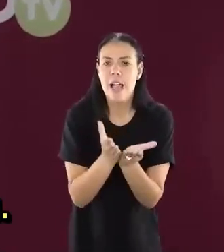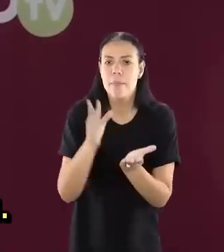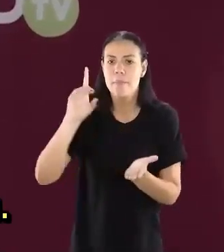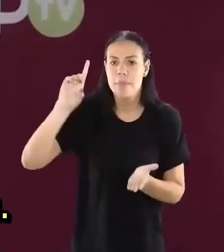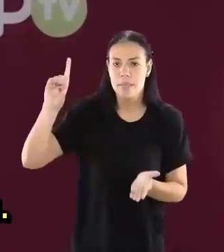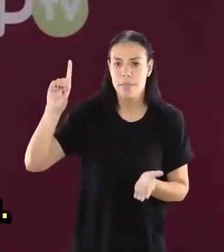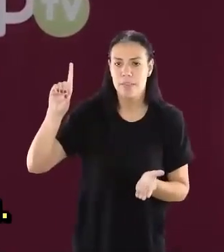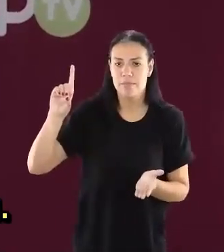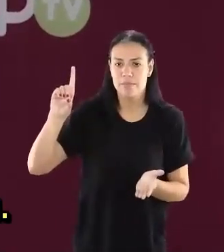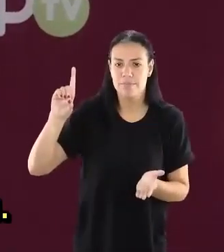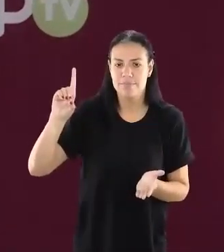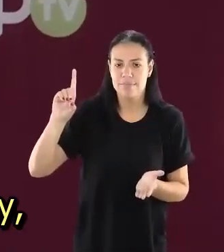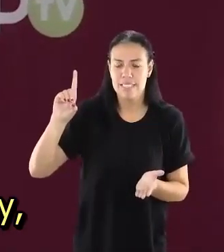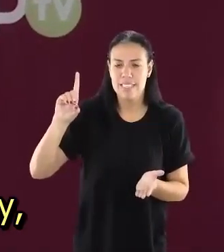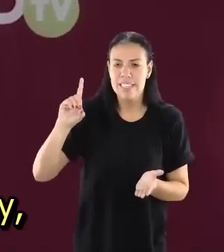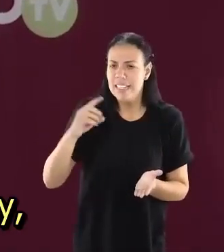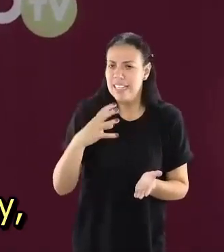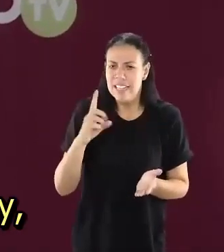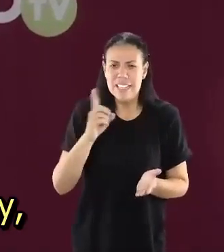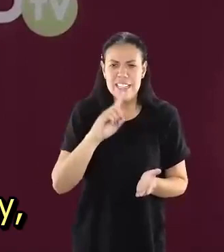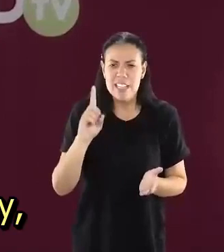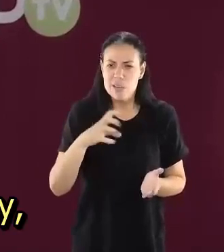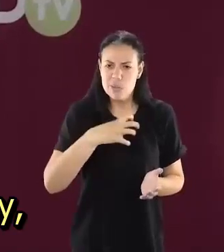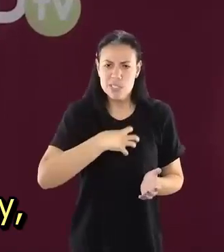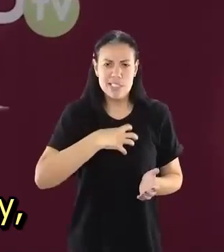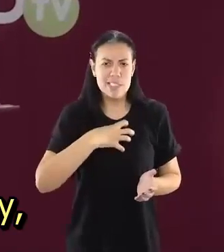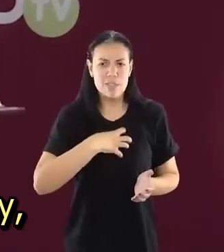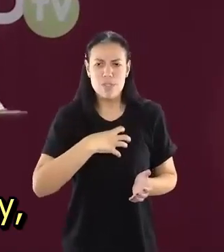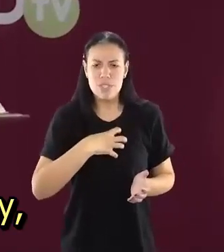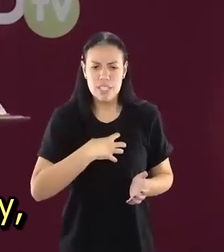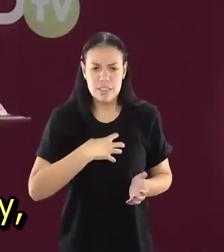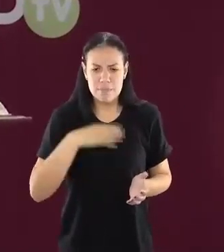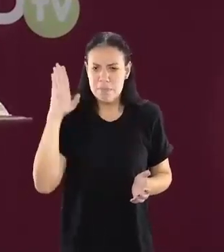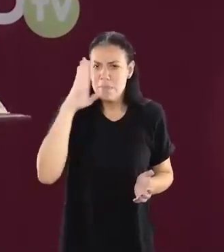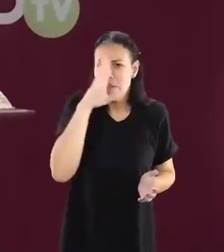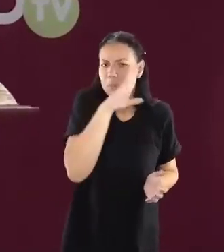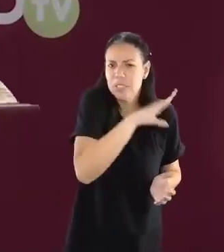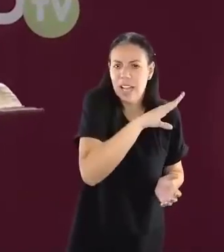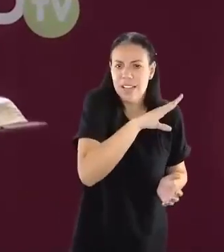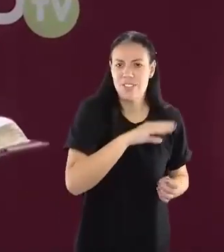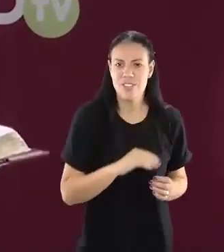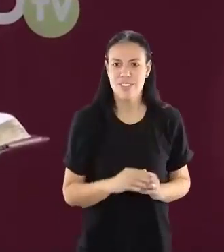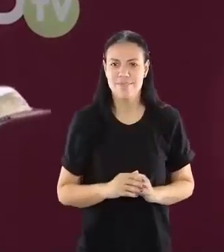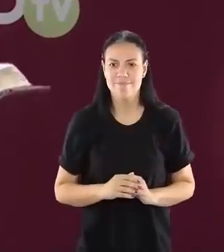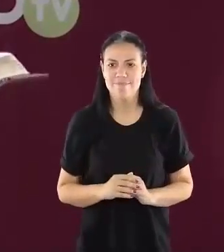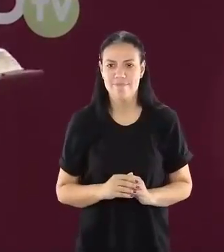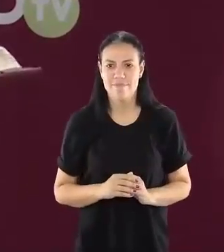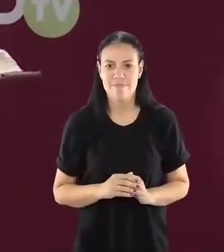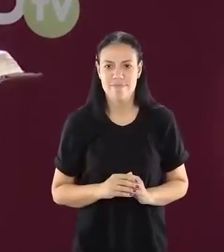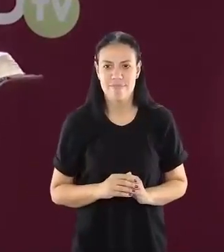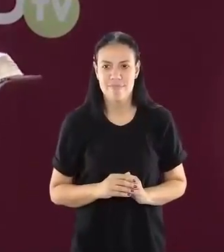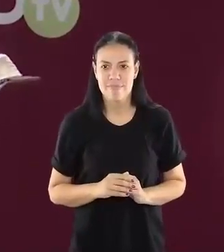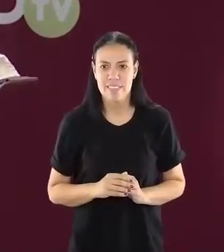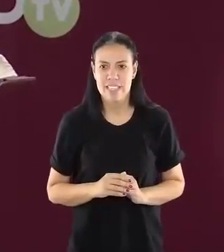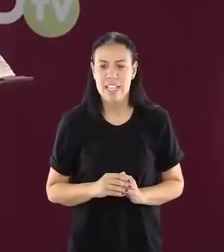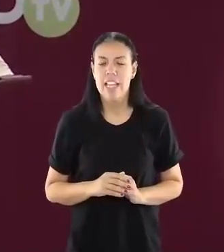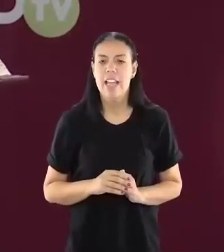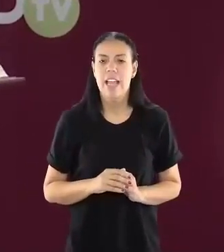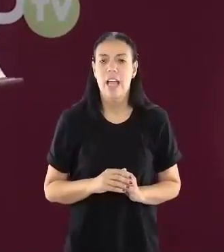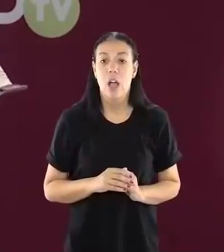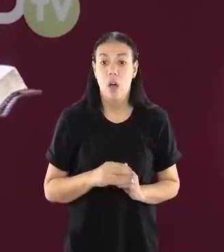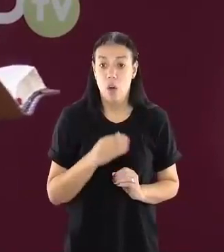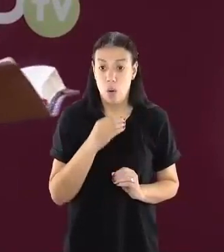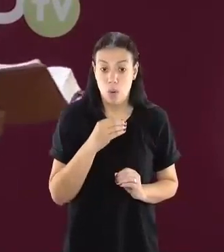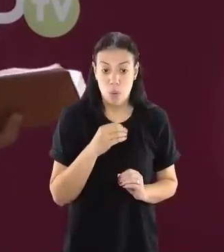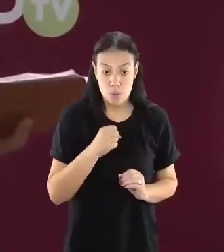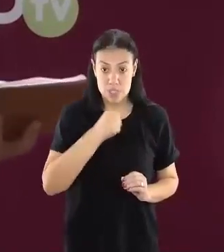ser tomado de indiferença. Eles não foram a Belém adorar a Jesus, eles não se curvaram diante de Jesus,